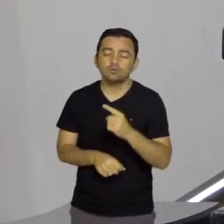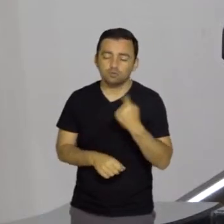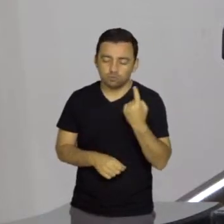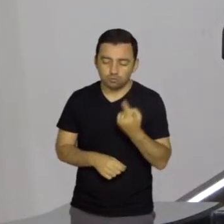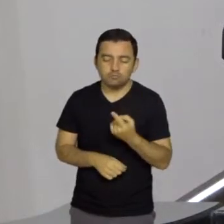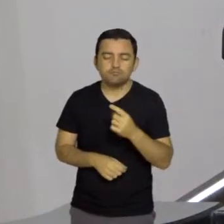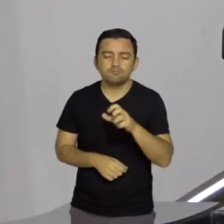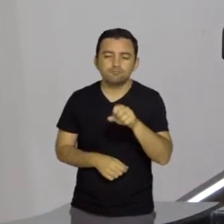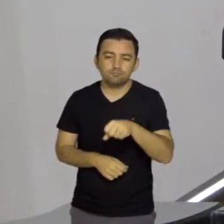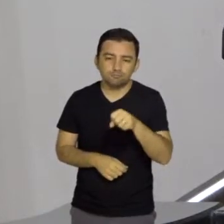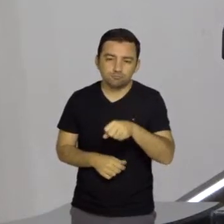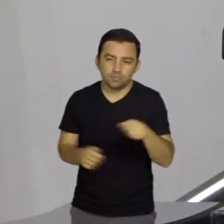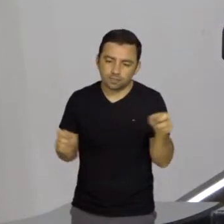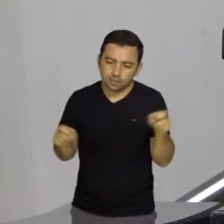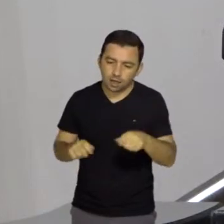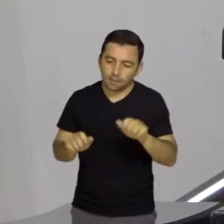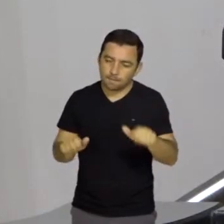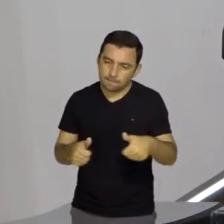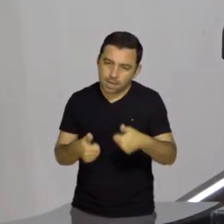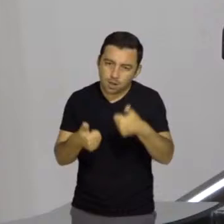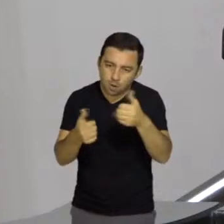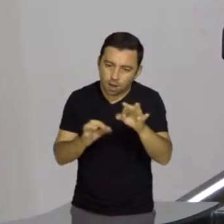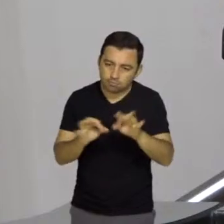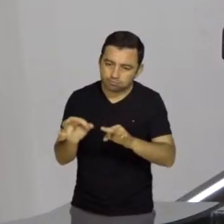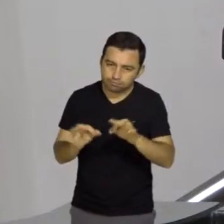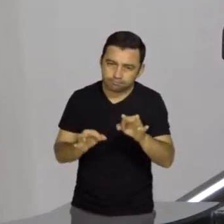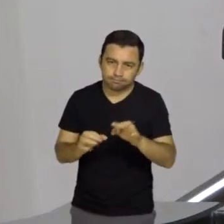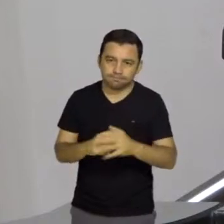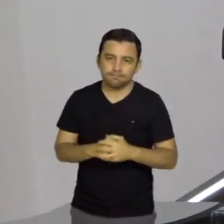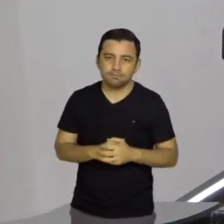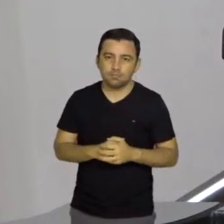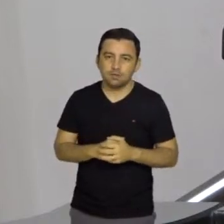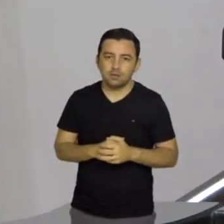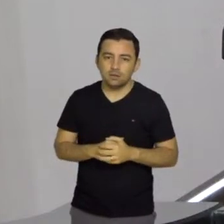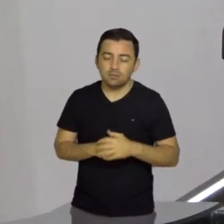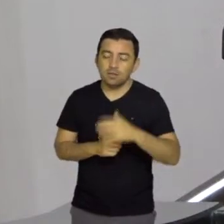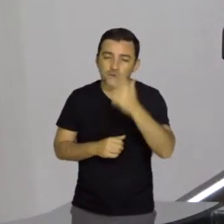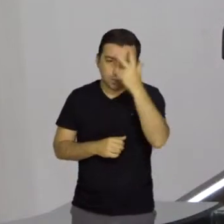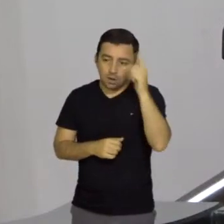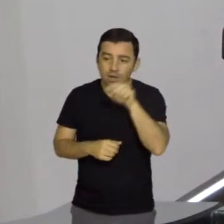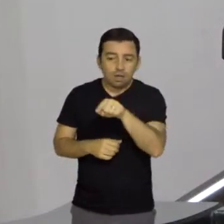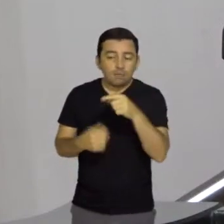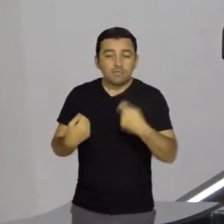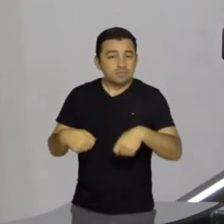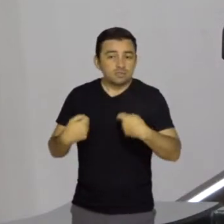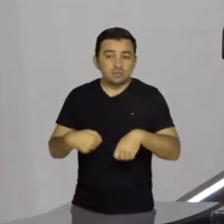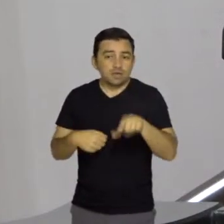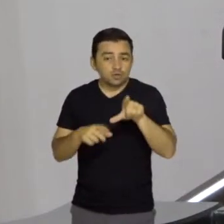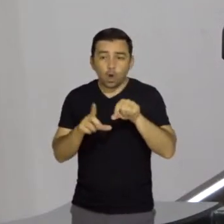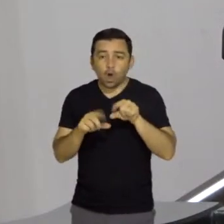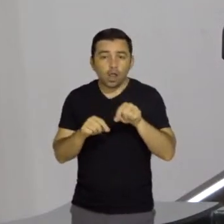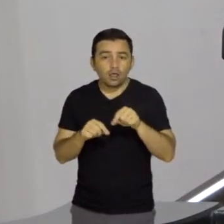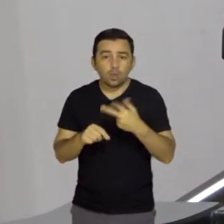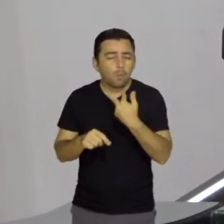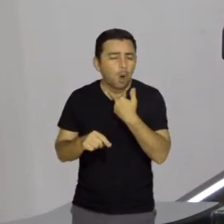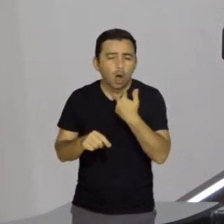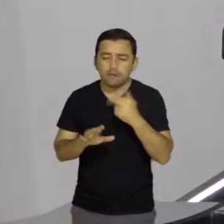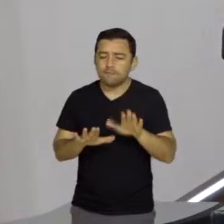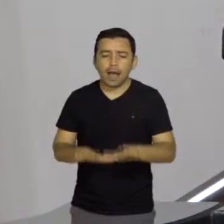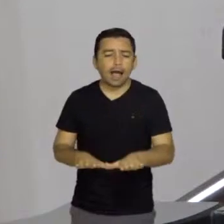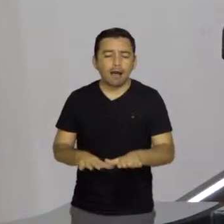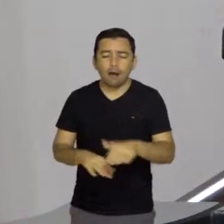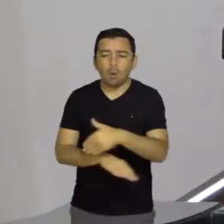sim, poder melhorar. A pessoa tem que optar não pode ficar na rua por